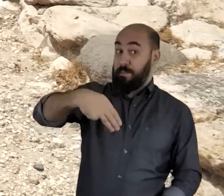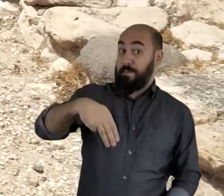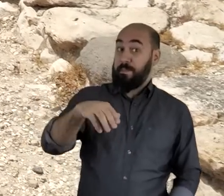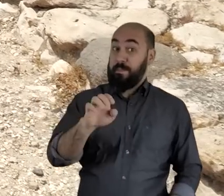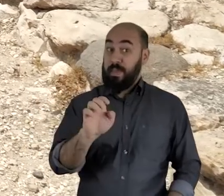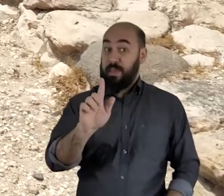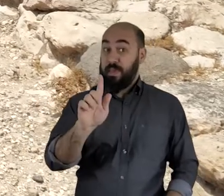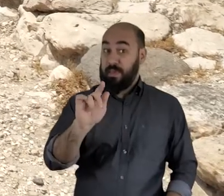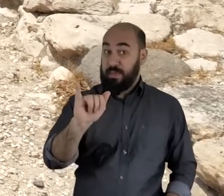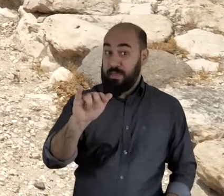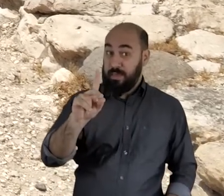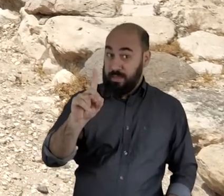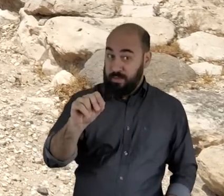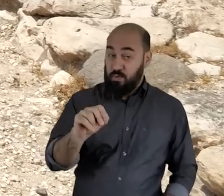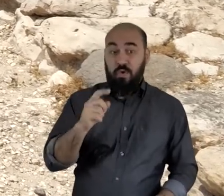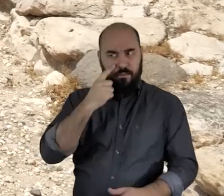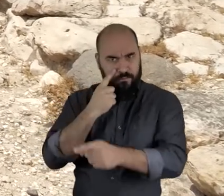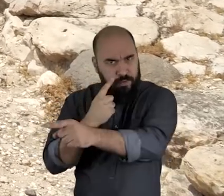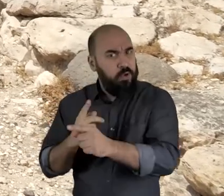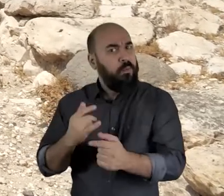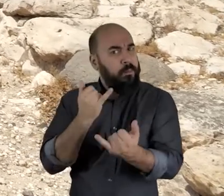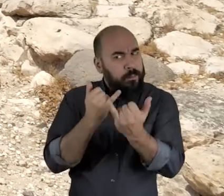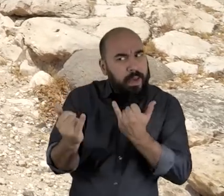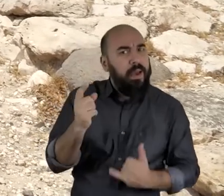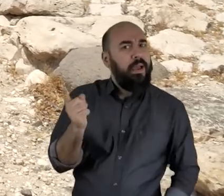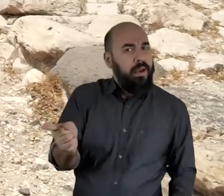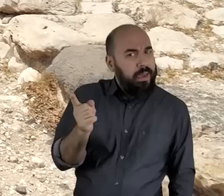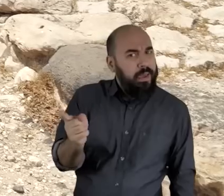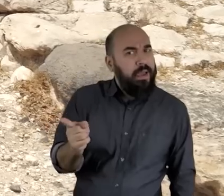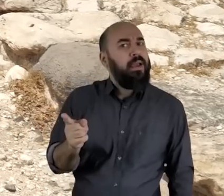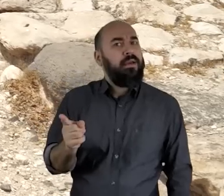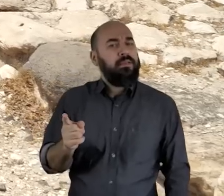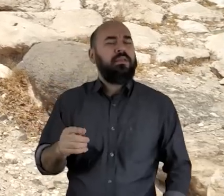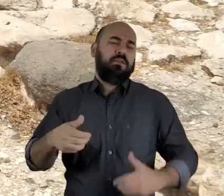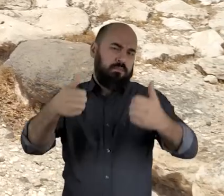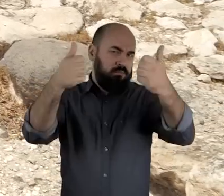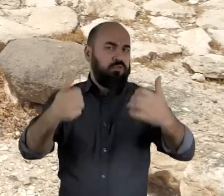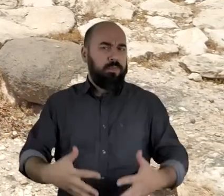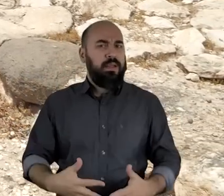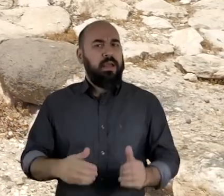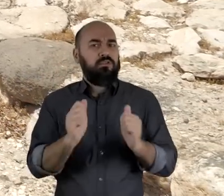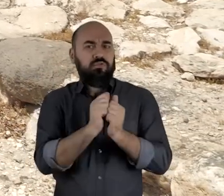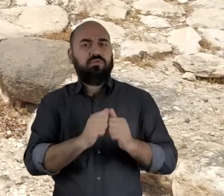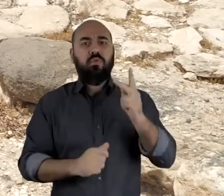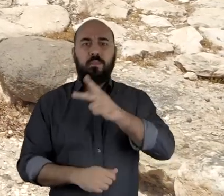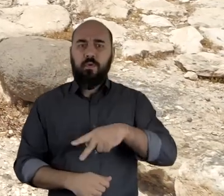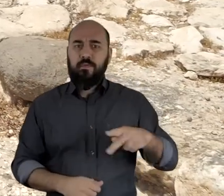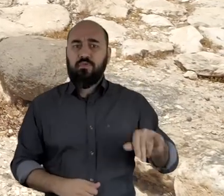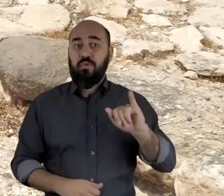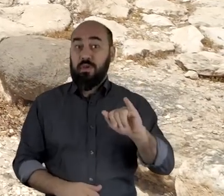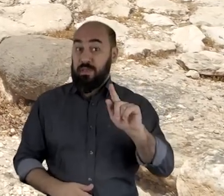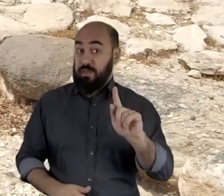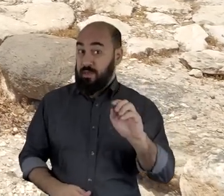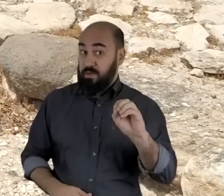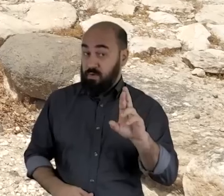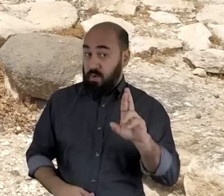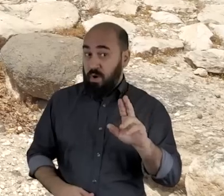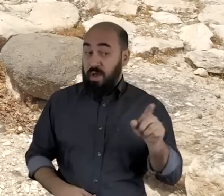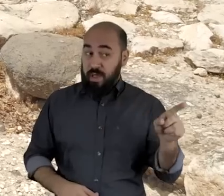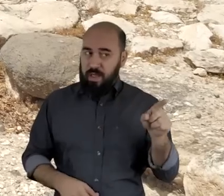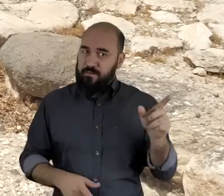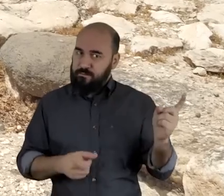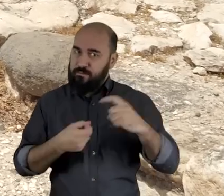semelhante em Meguido, nós vimos também em Lachish. E nós vamos falar um pouquinho sobre isso hoje com o Igor, professor, arqueólogo, que também escava aqui.